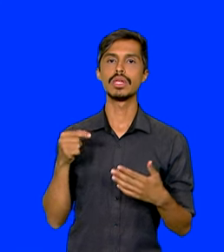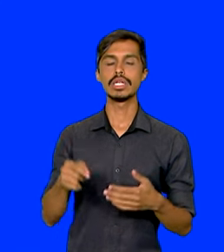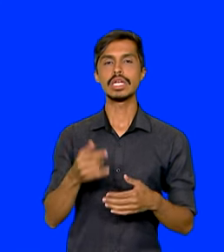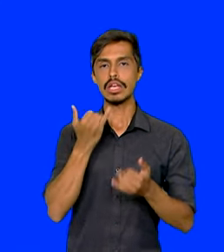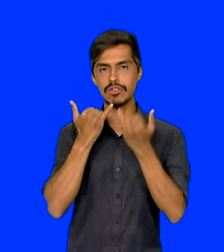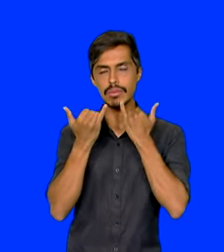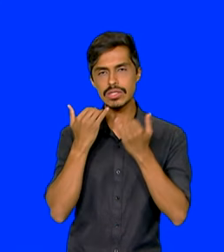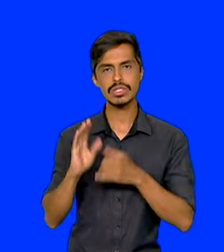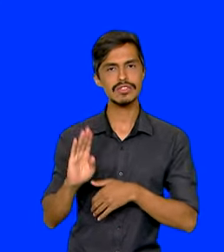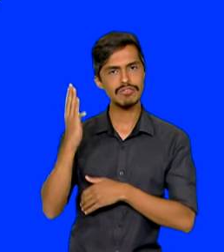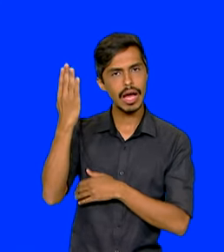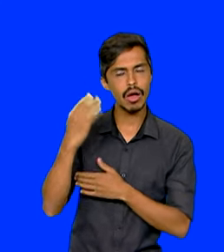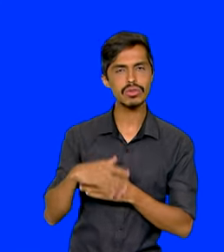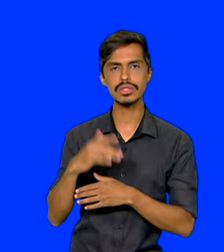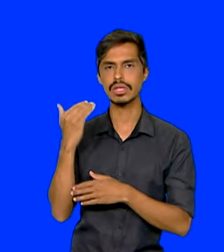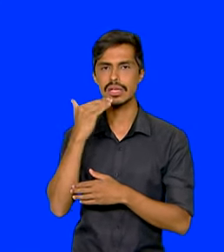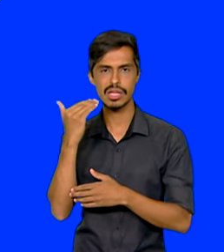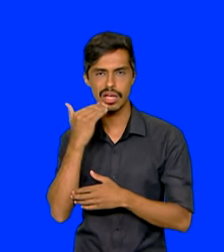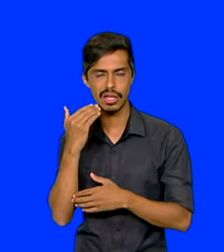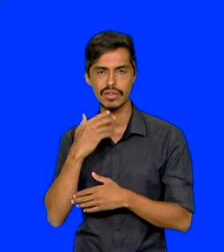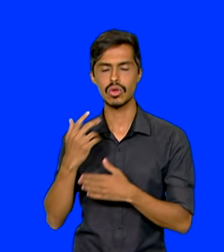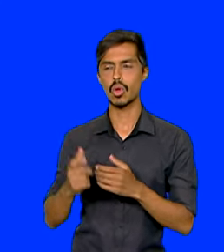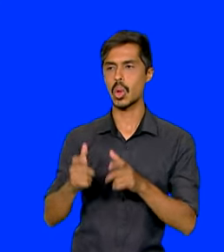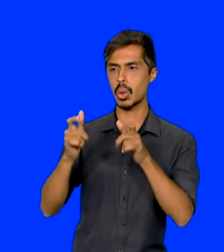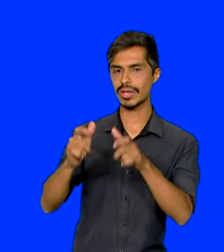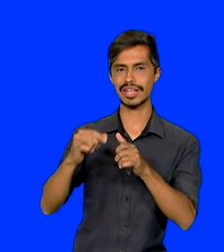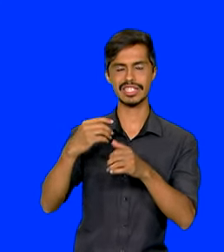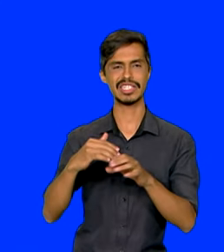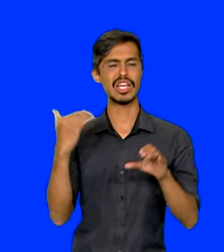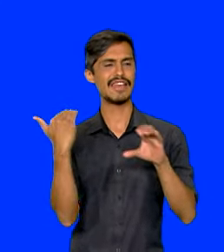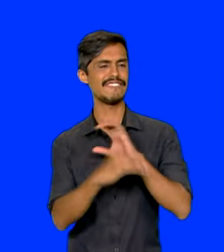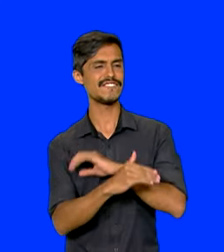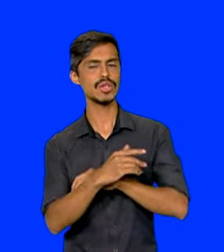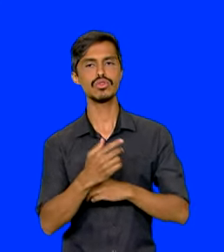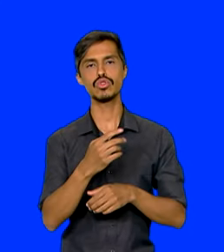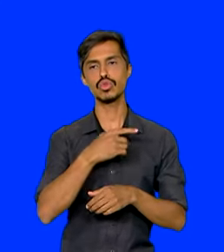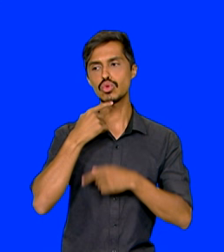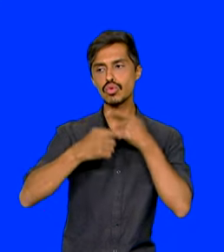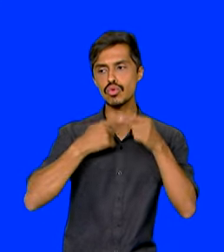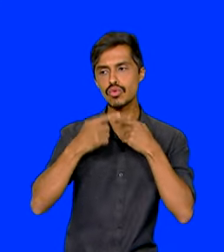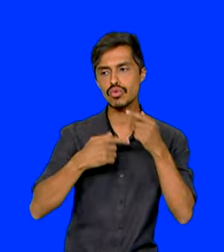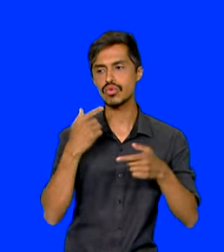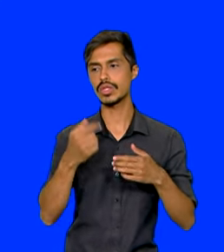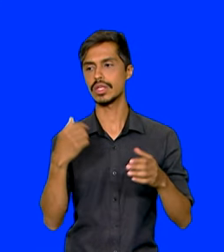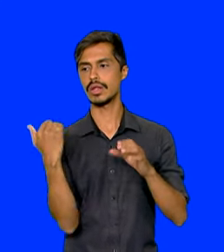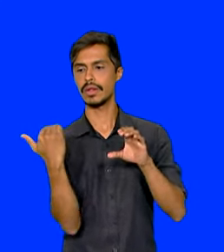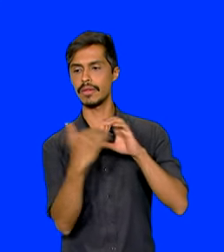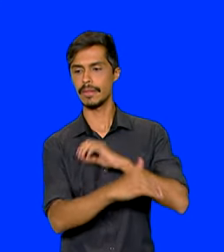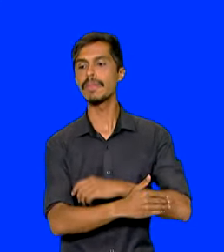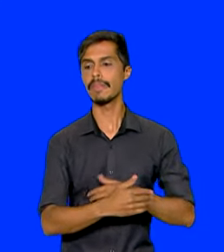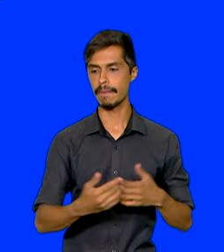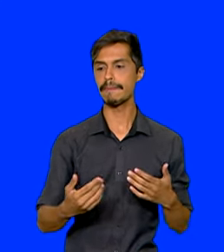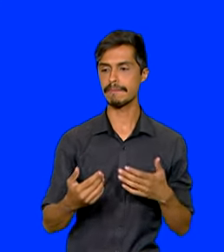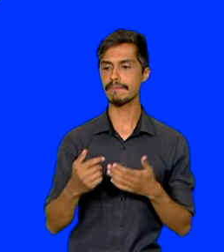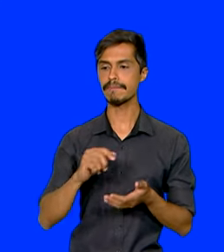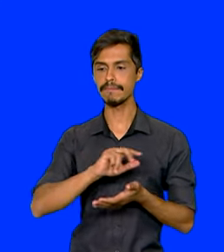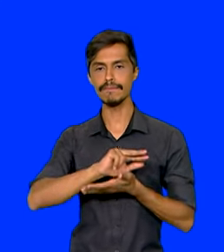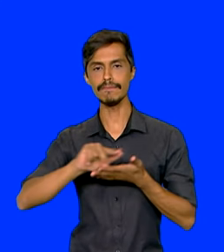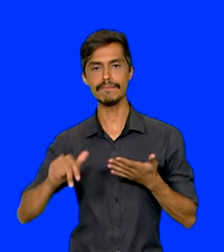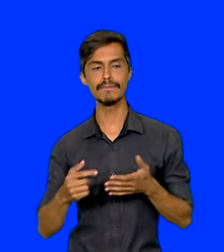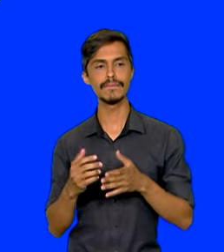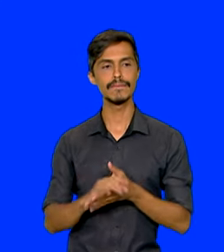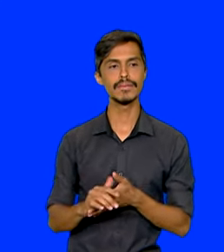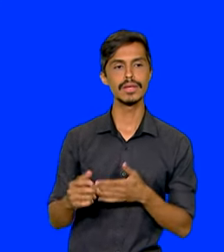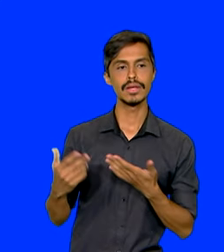desinformações, como a que eu falei, um espaço para envio de dúvidas para a população. Nós achamos que temos que ter, sobretudo,